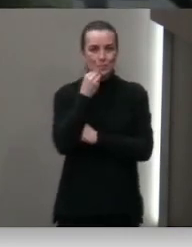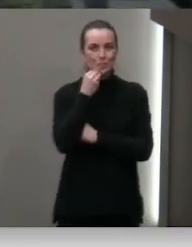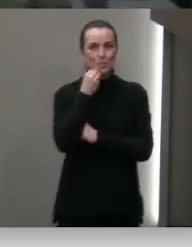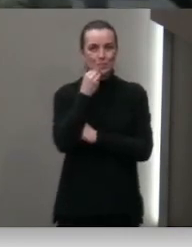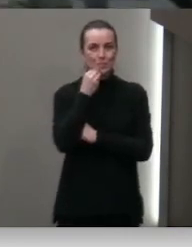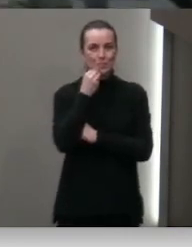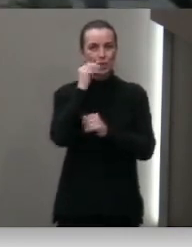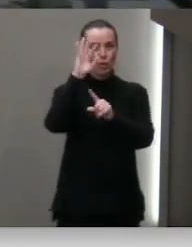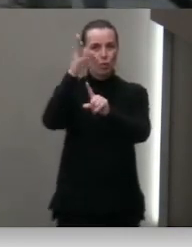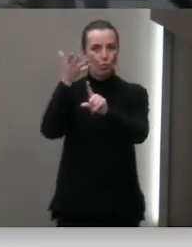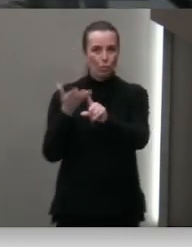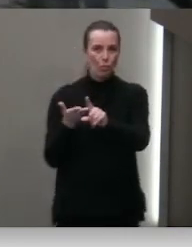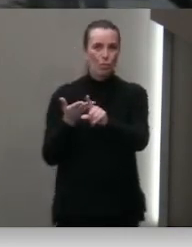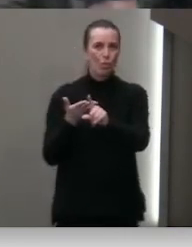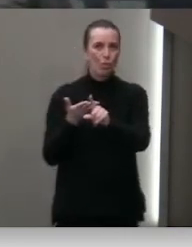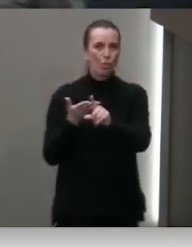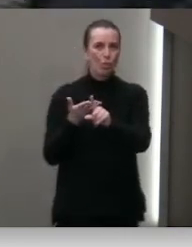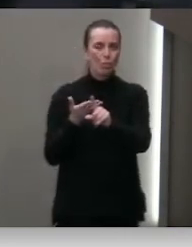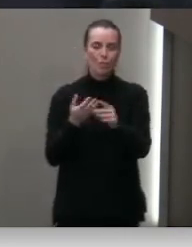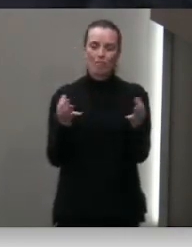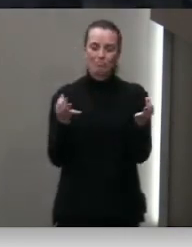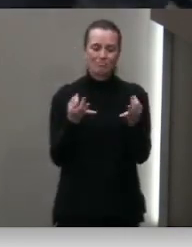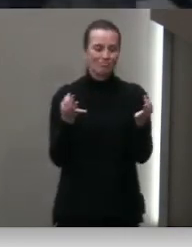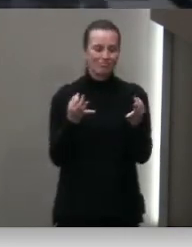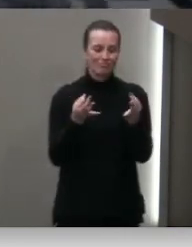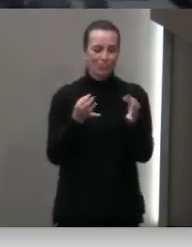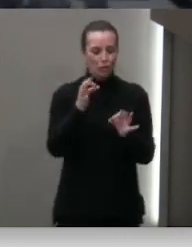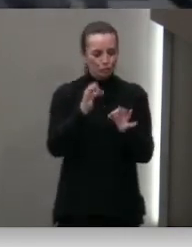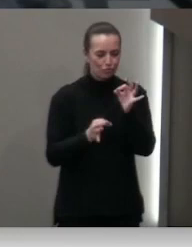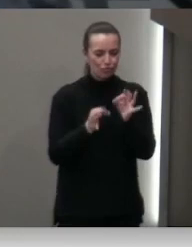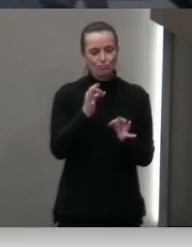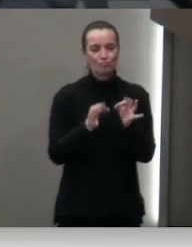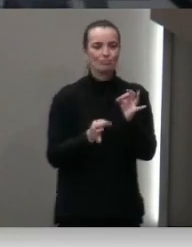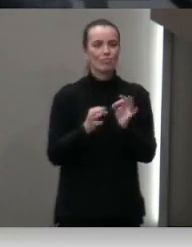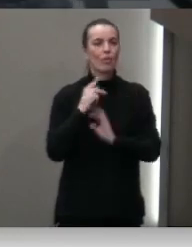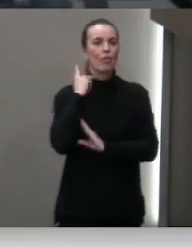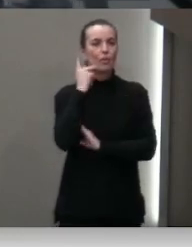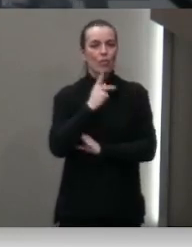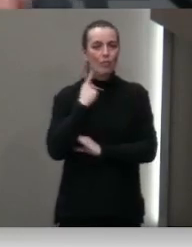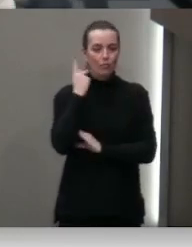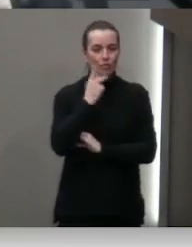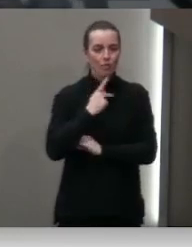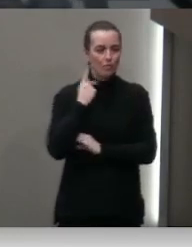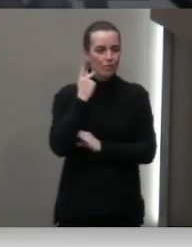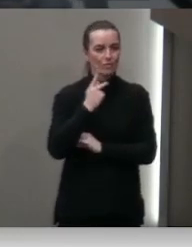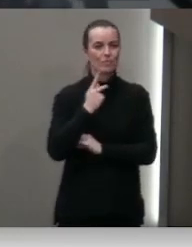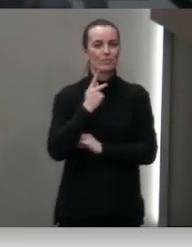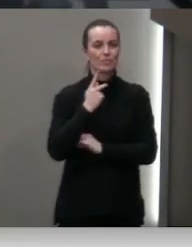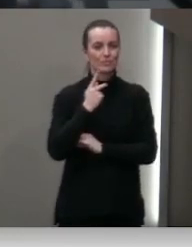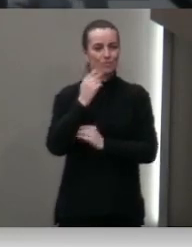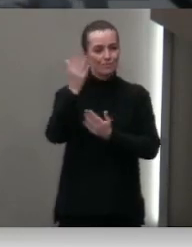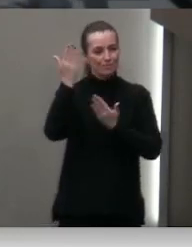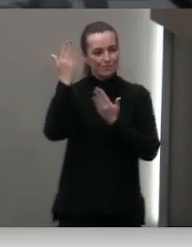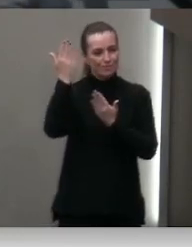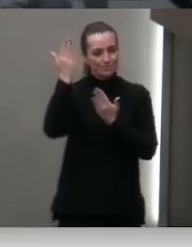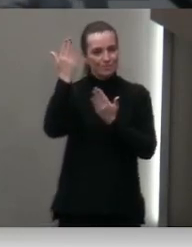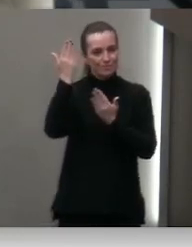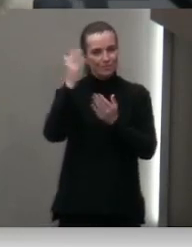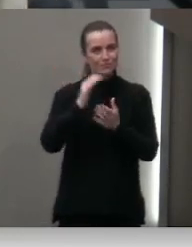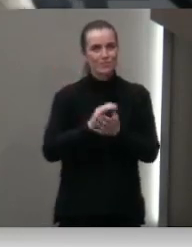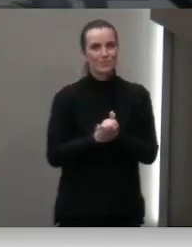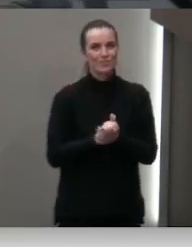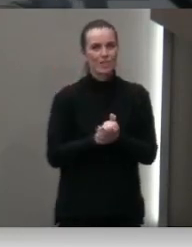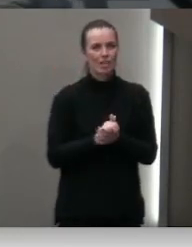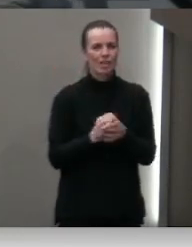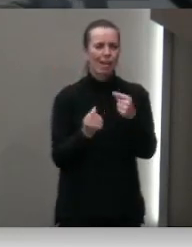Justa homenagem ao Alberto Poltronelli, vereador emérito. Dizer que a fala deste vereador que lá nos